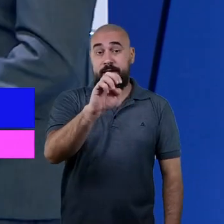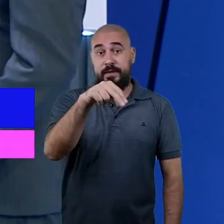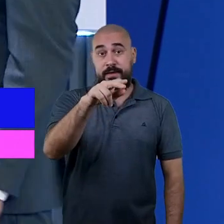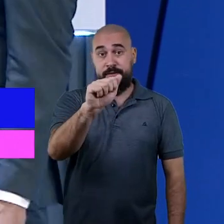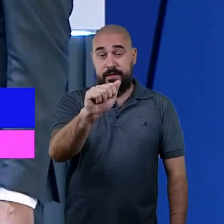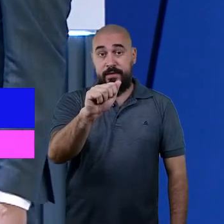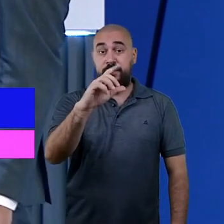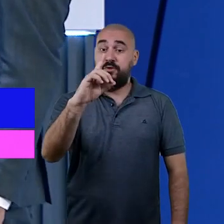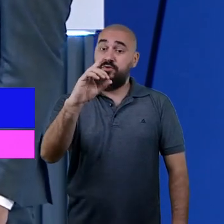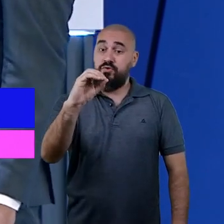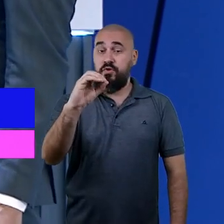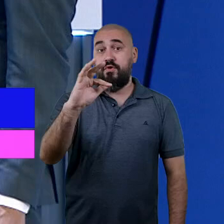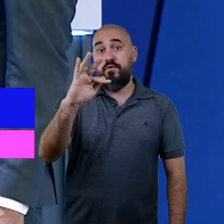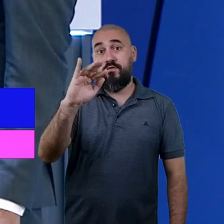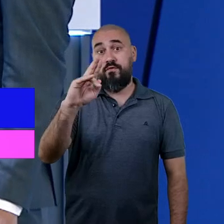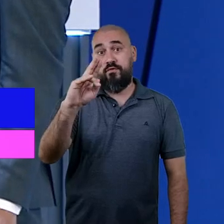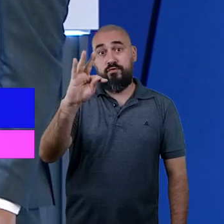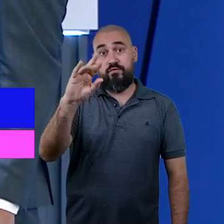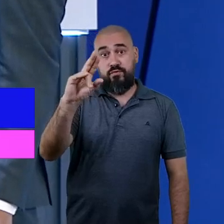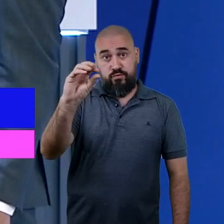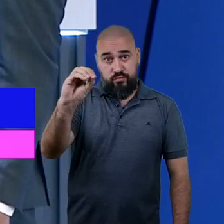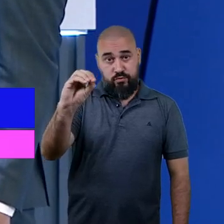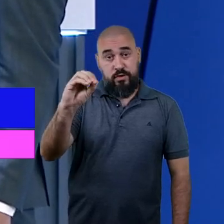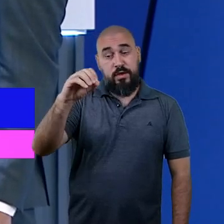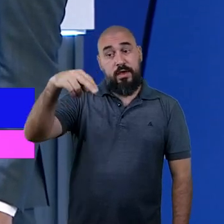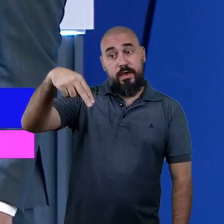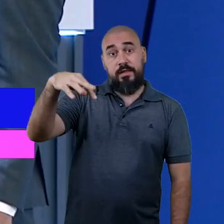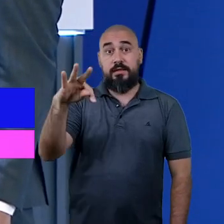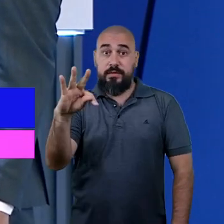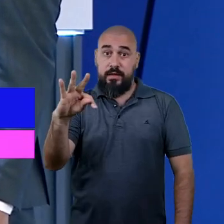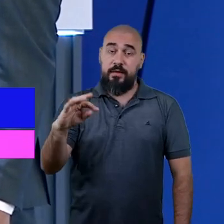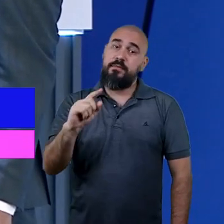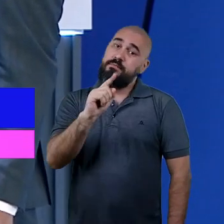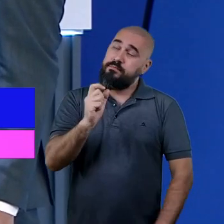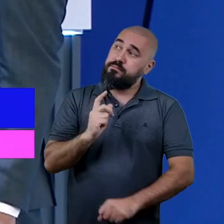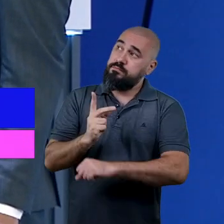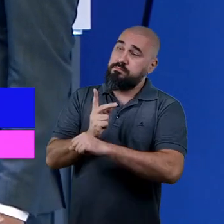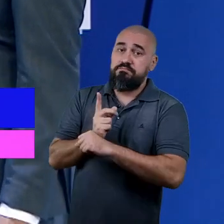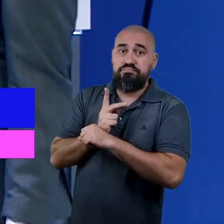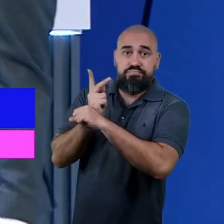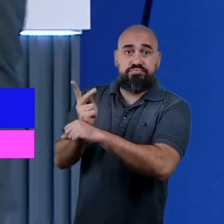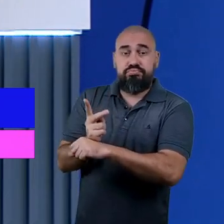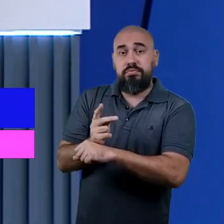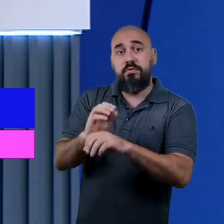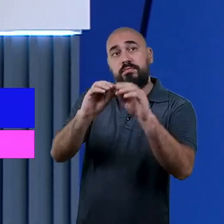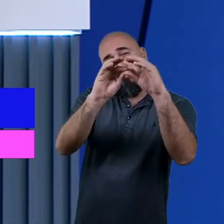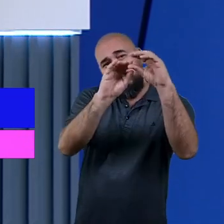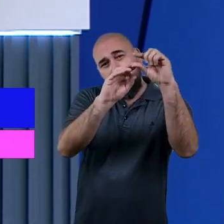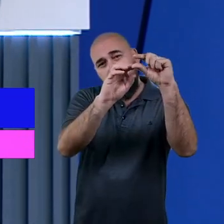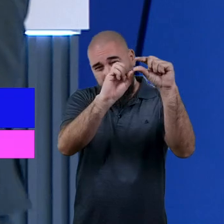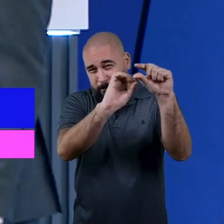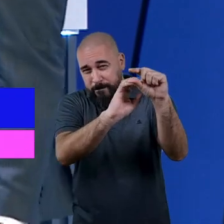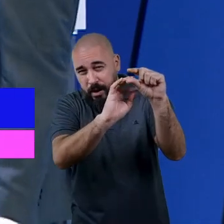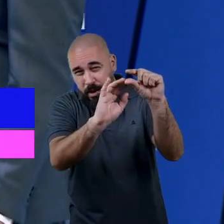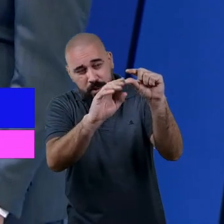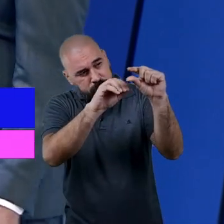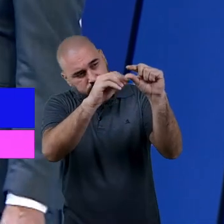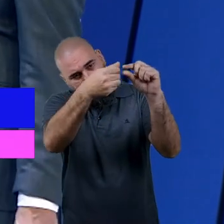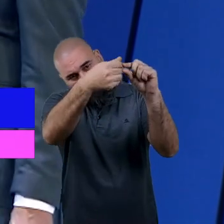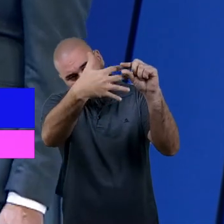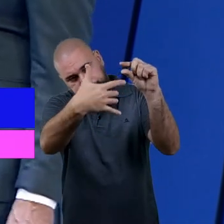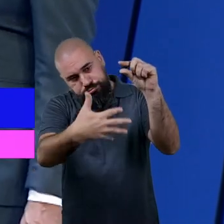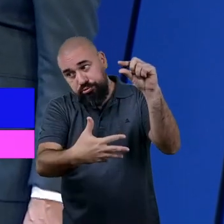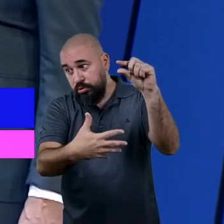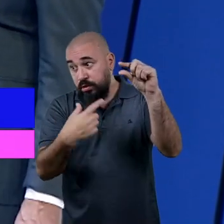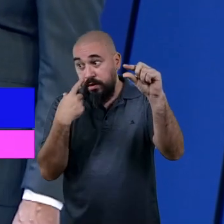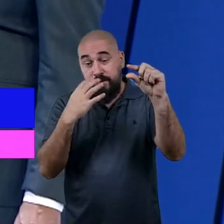aqui na nossa página e você então vai encontrar os programas Arena do Futuro. Deixa eu entrar aqui